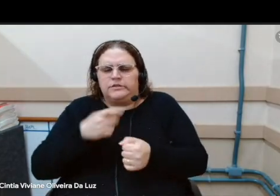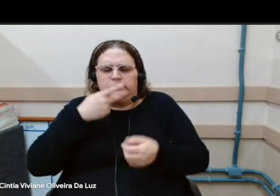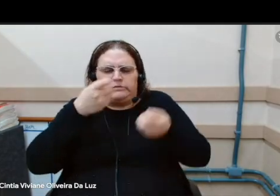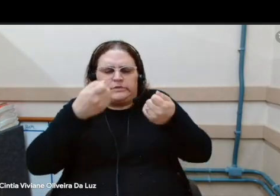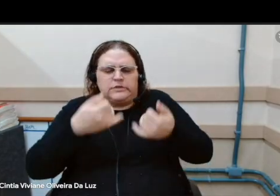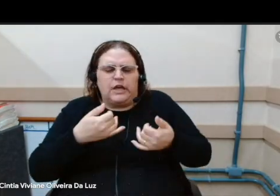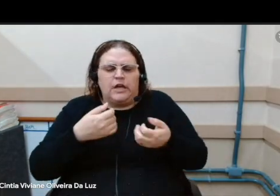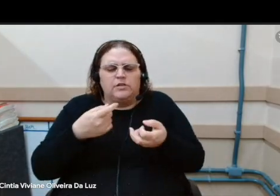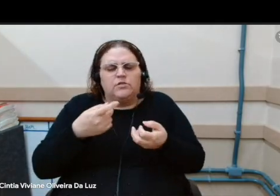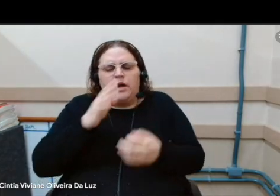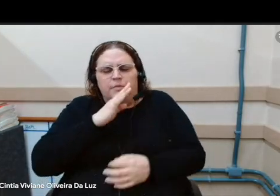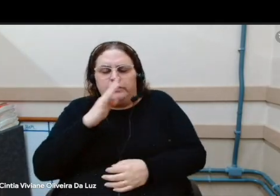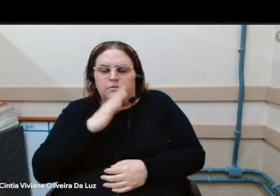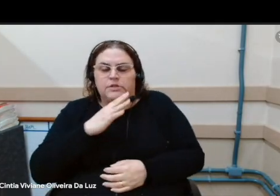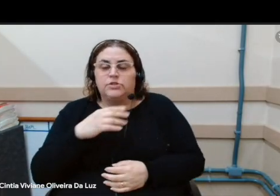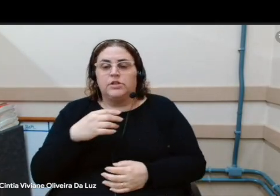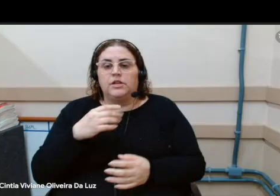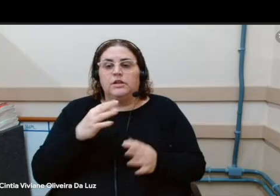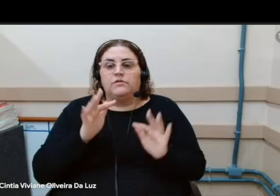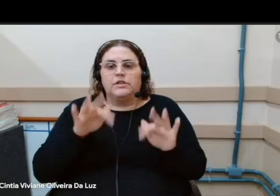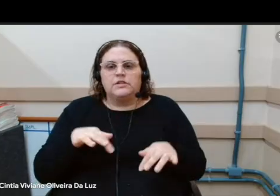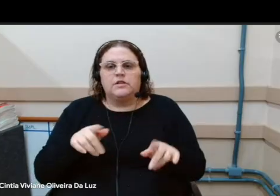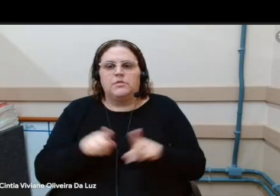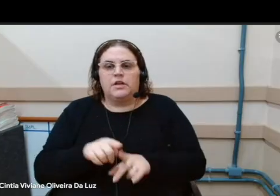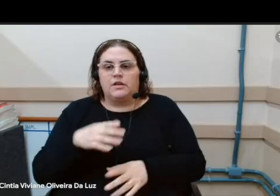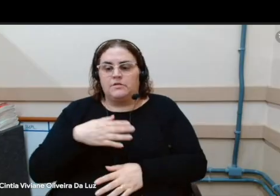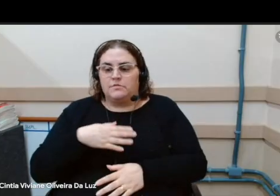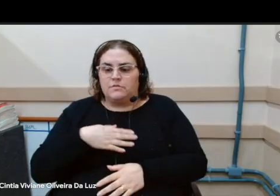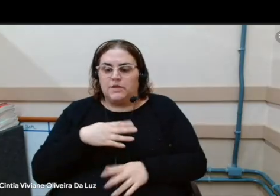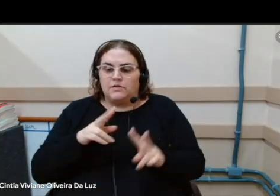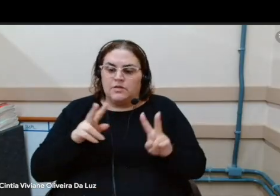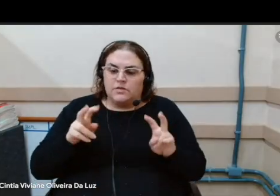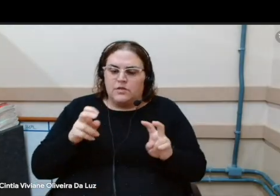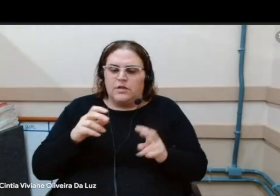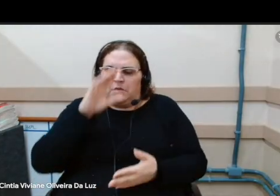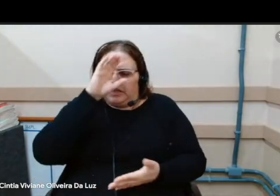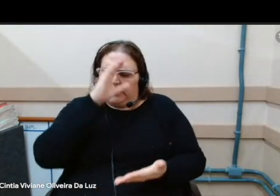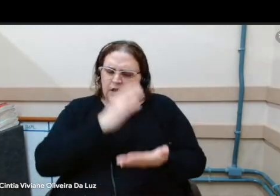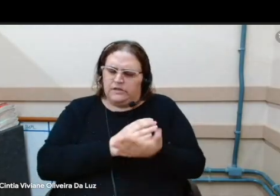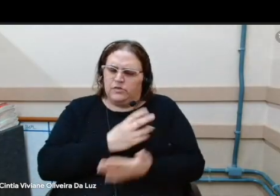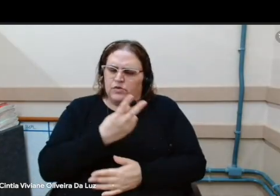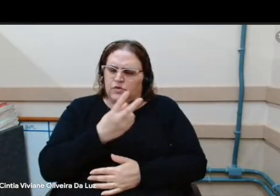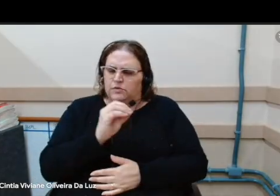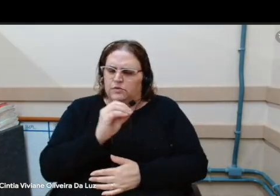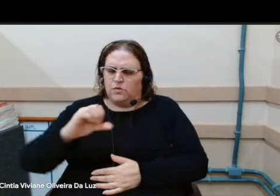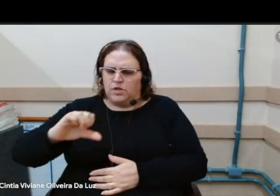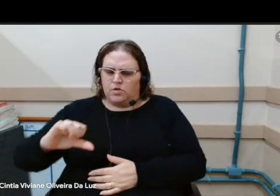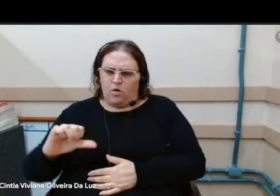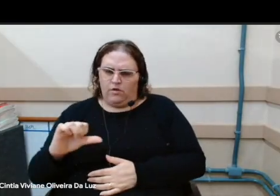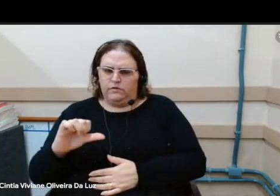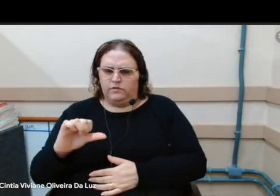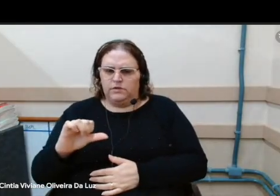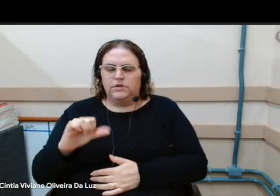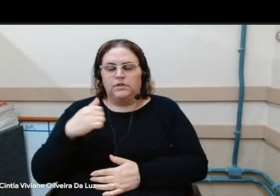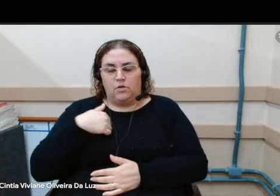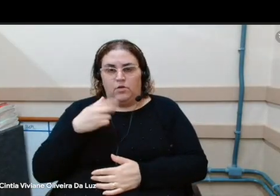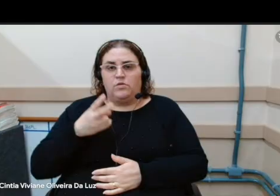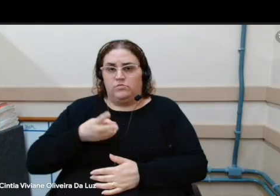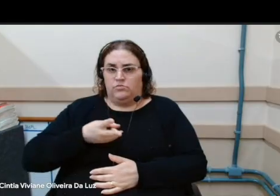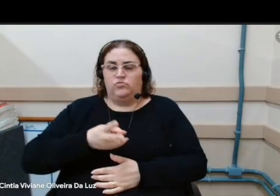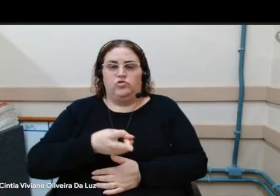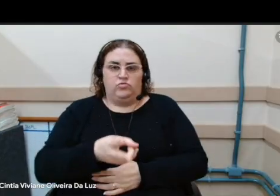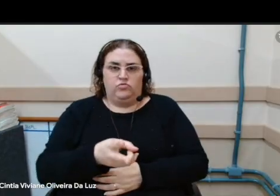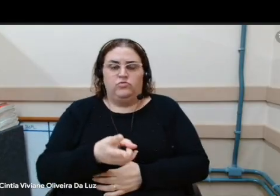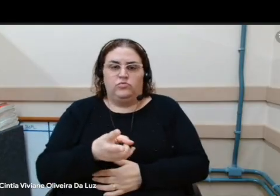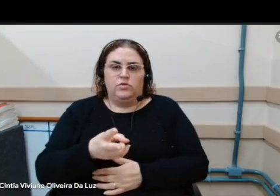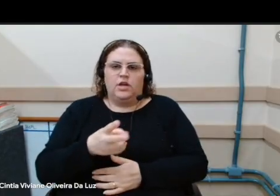terminando que as minhas questões Ou seja a tese foi lá de 2009 né eu eu sigo aí e aliás se dia uma